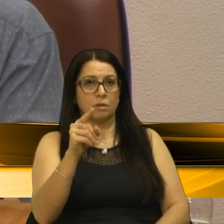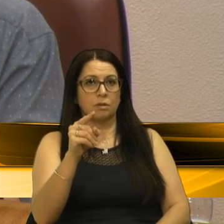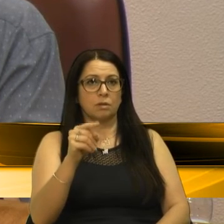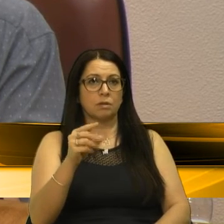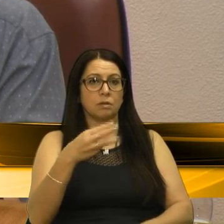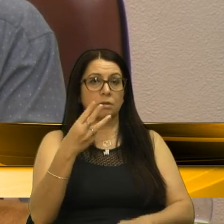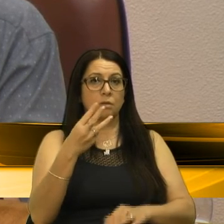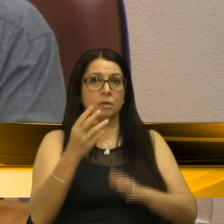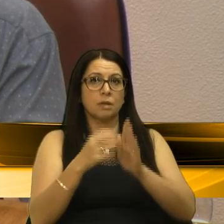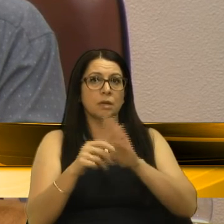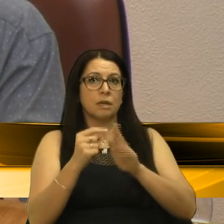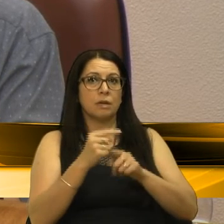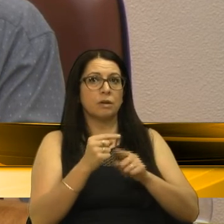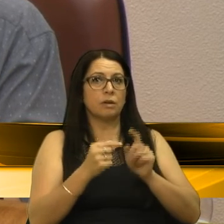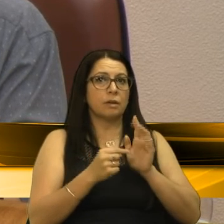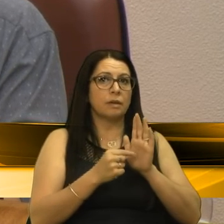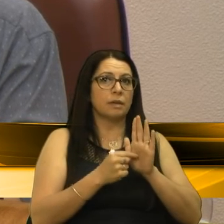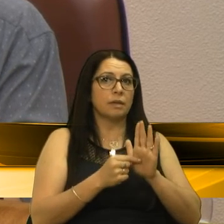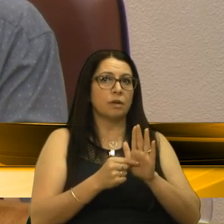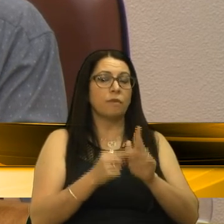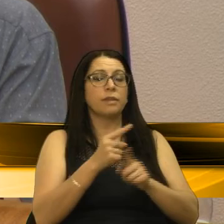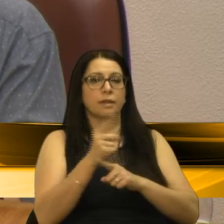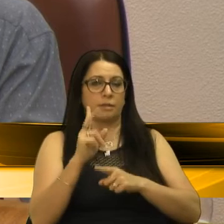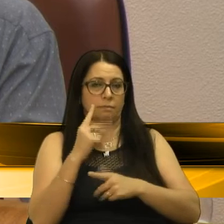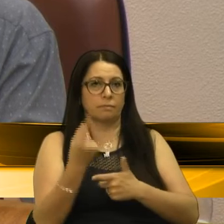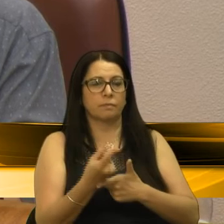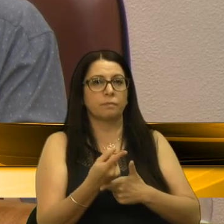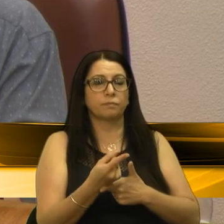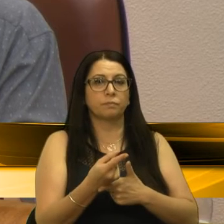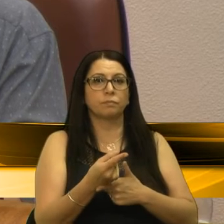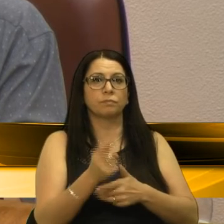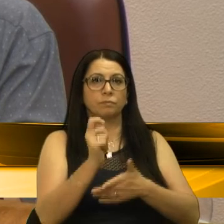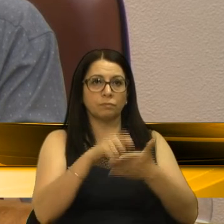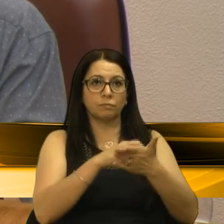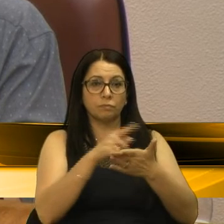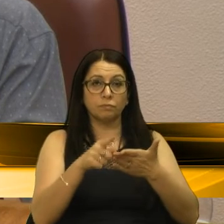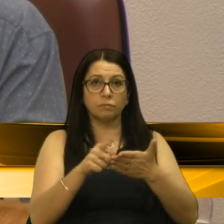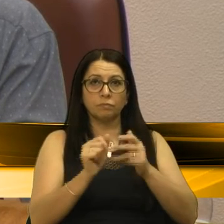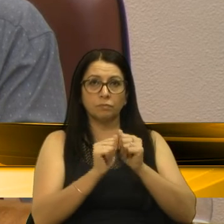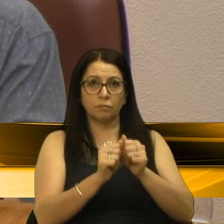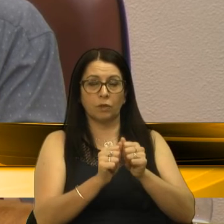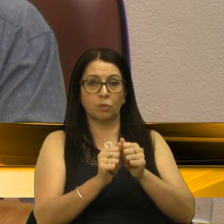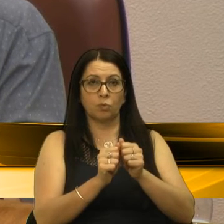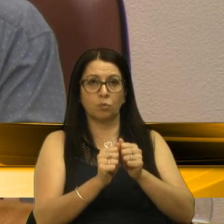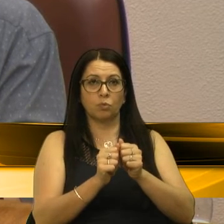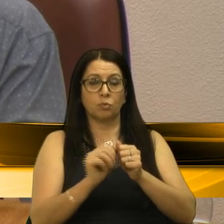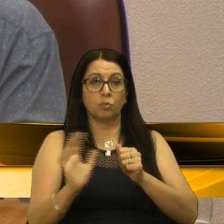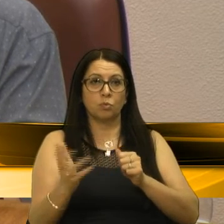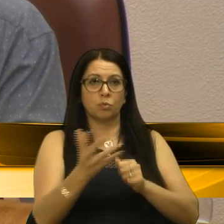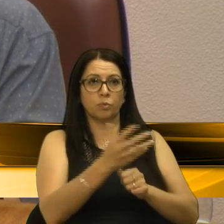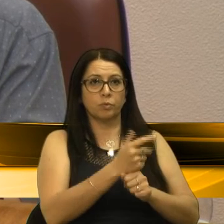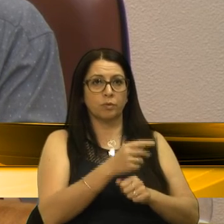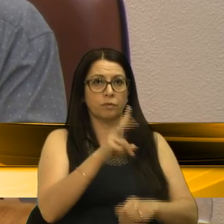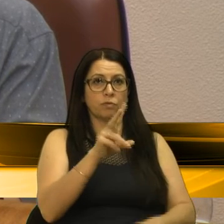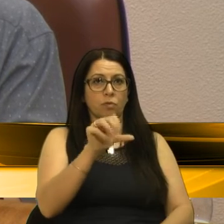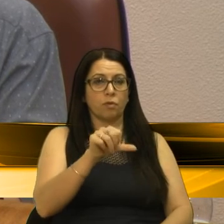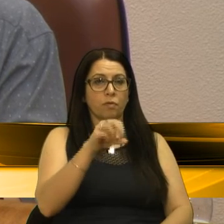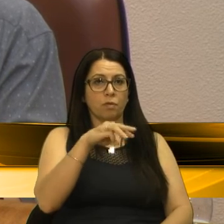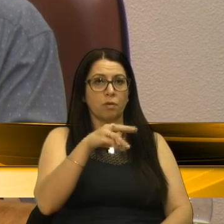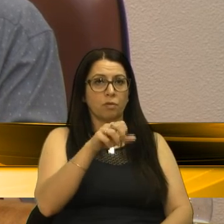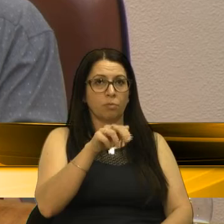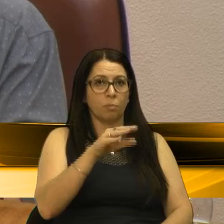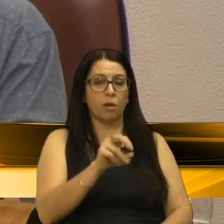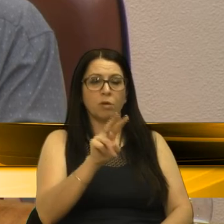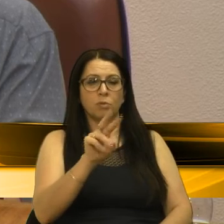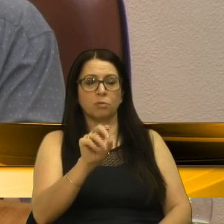relatora Salles Monteiro Sanchotene, juntado aos autos em 29 de 5 de